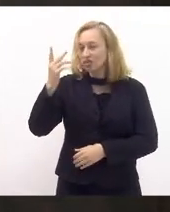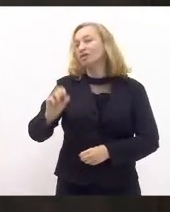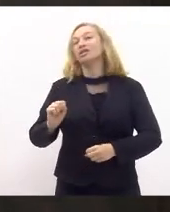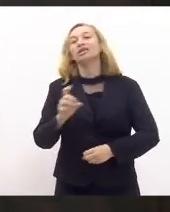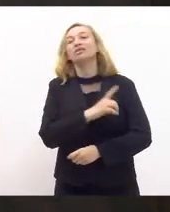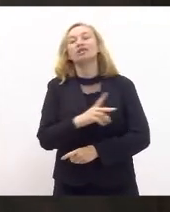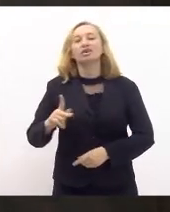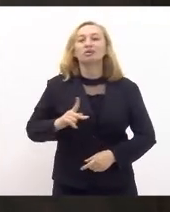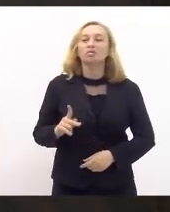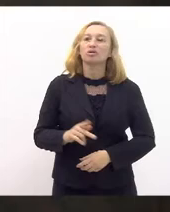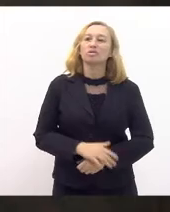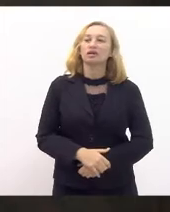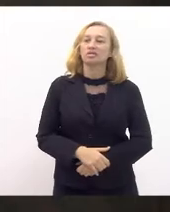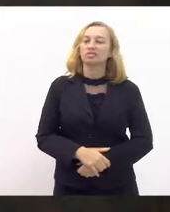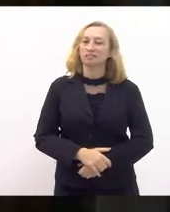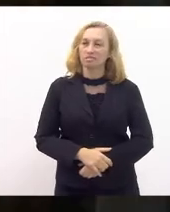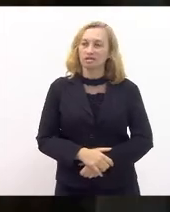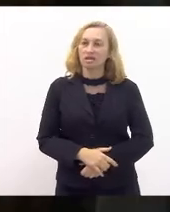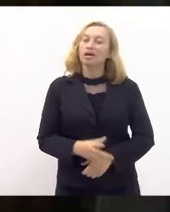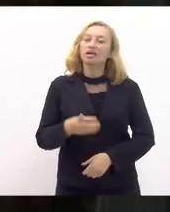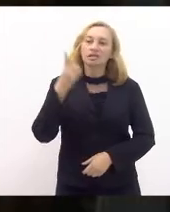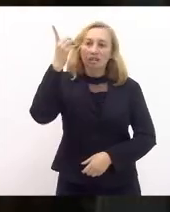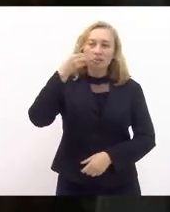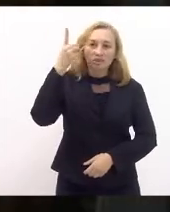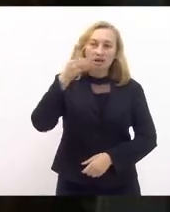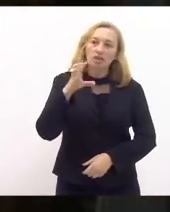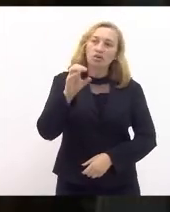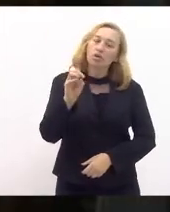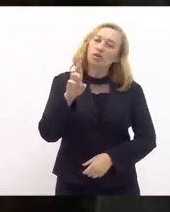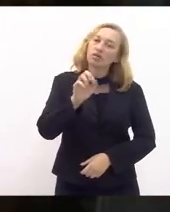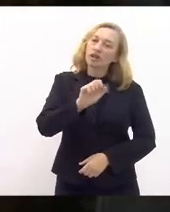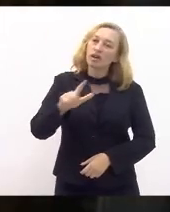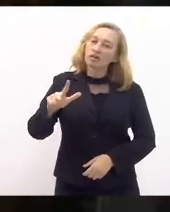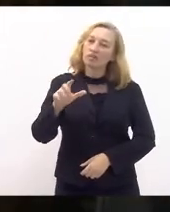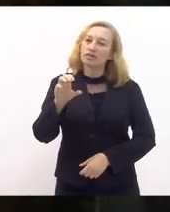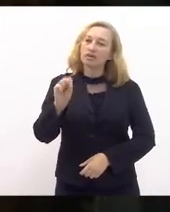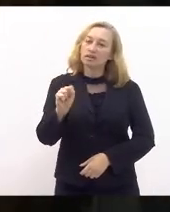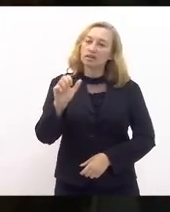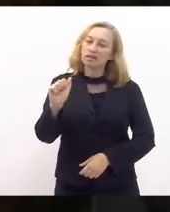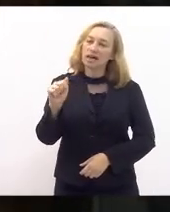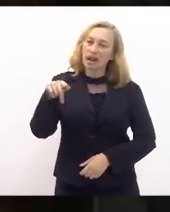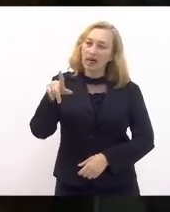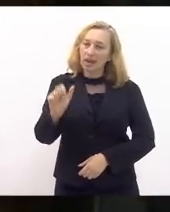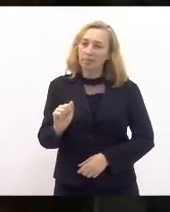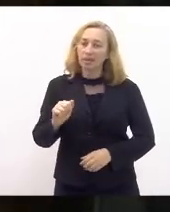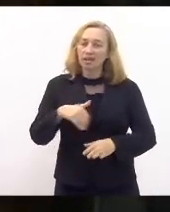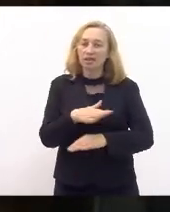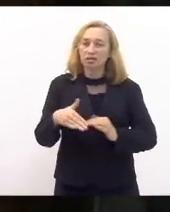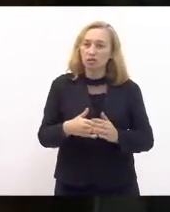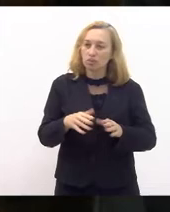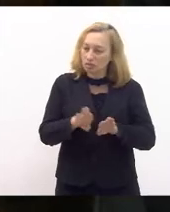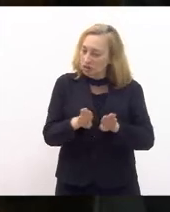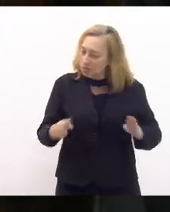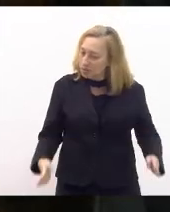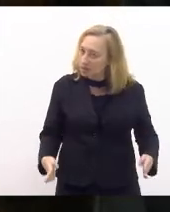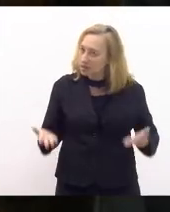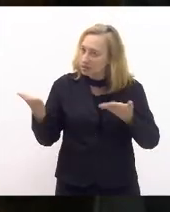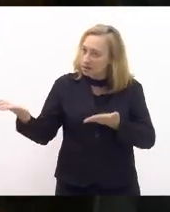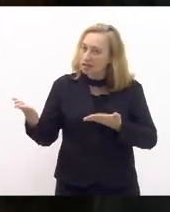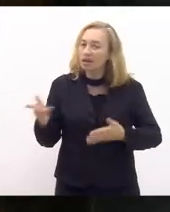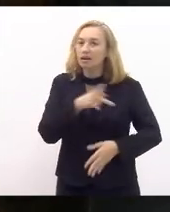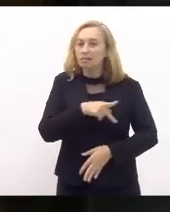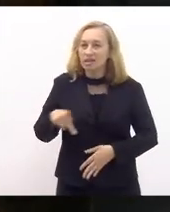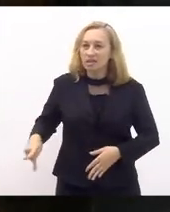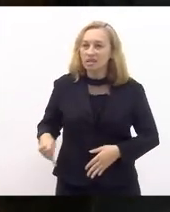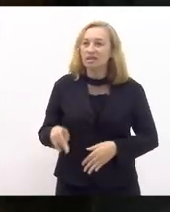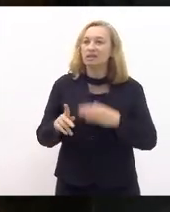Pública, deputado Coronel Salema também, todos os integrantes da mesa aqui, nosso querido amigo presidente da SEDAE,